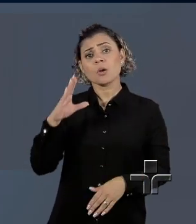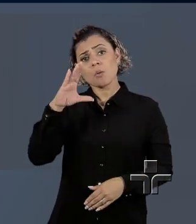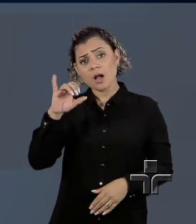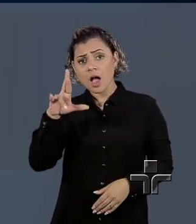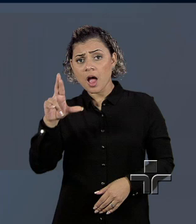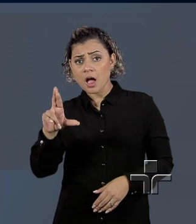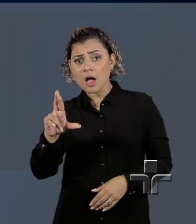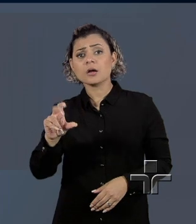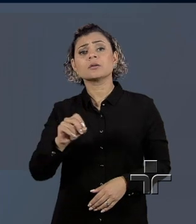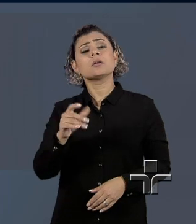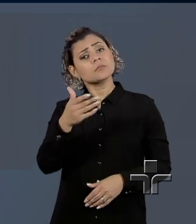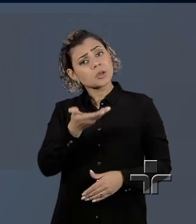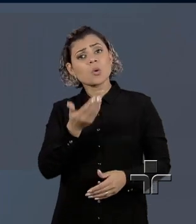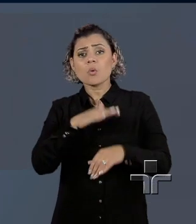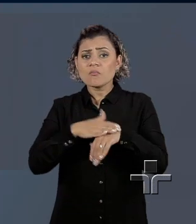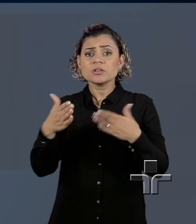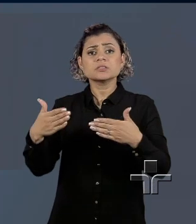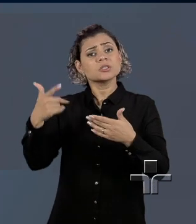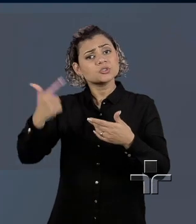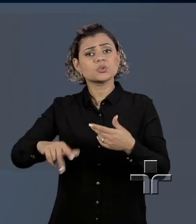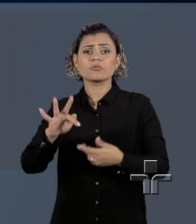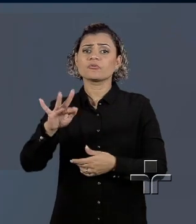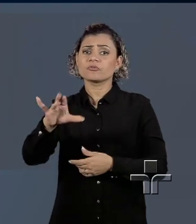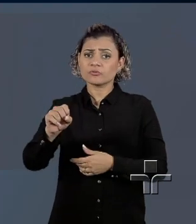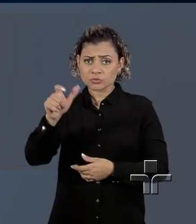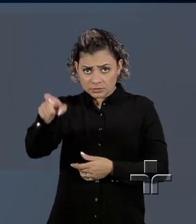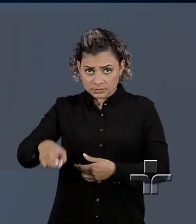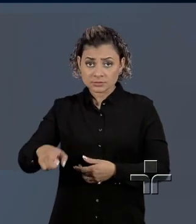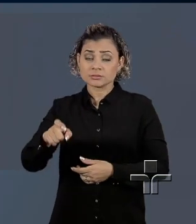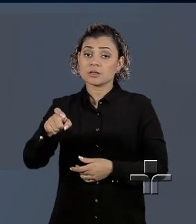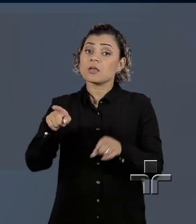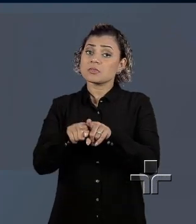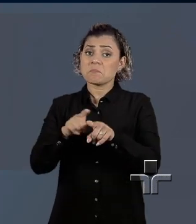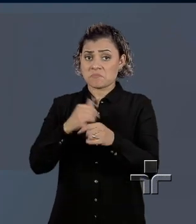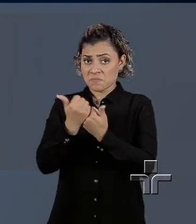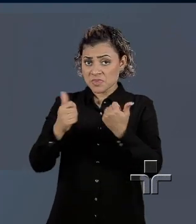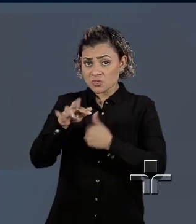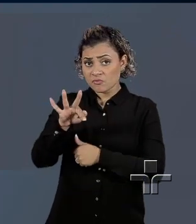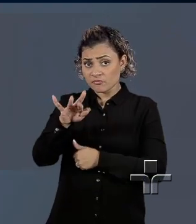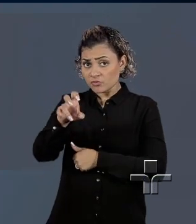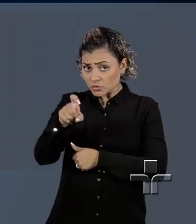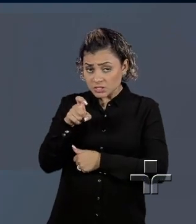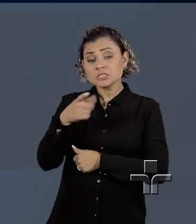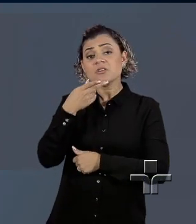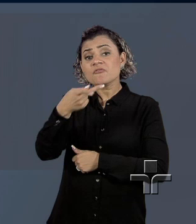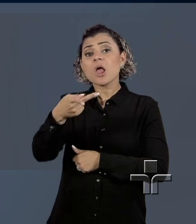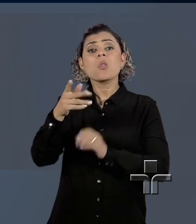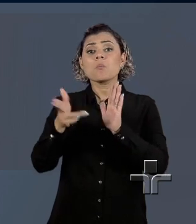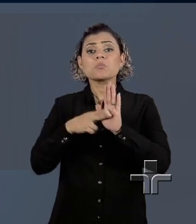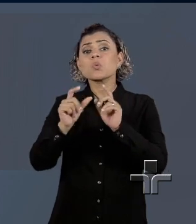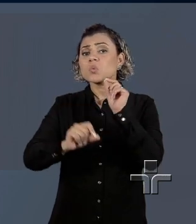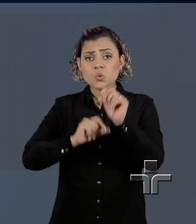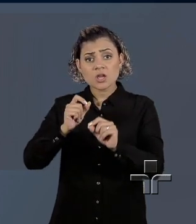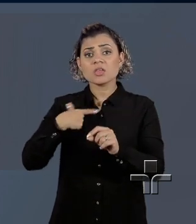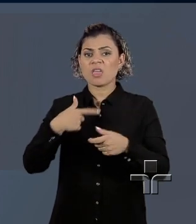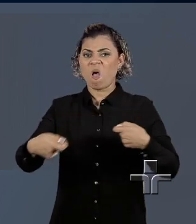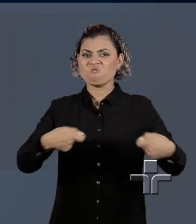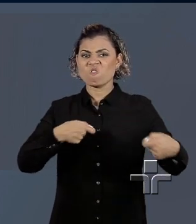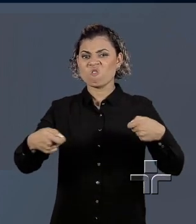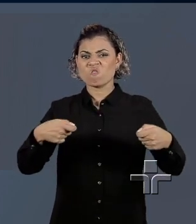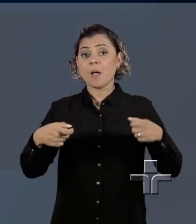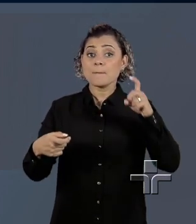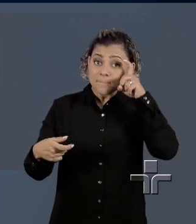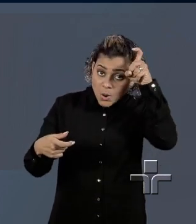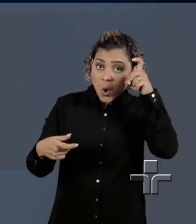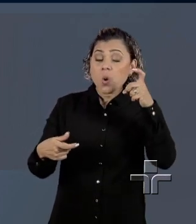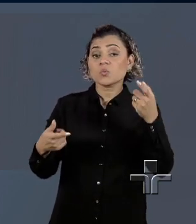com Fux mais uma vez hoje. Reservado, é claro. O ministro Fux disse quase espontaneamente que Teori fez queda de braço com Moro